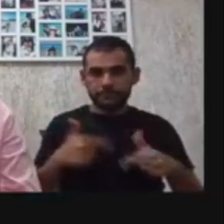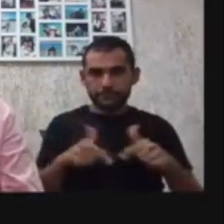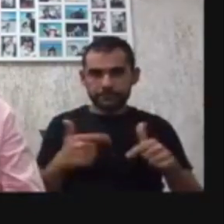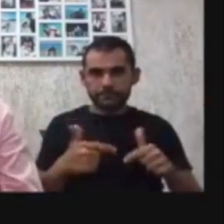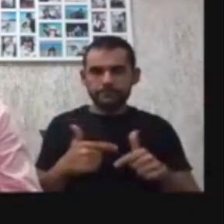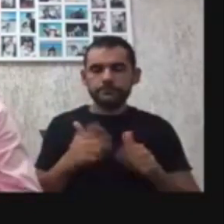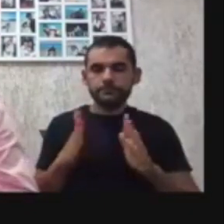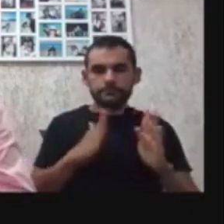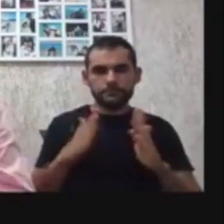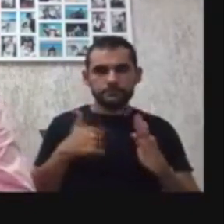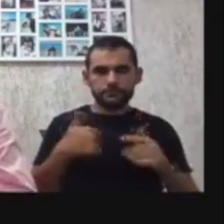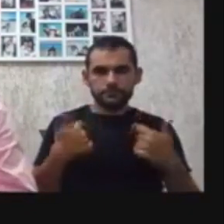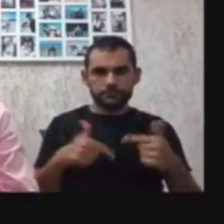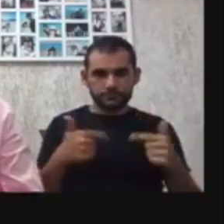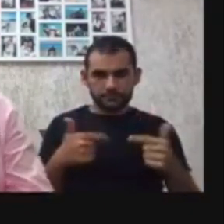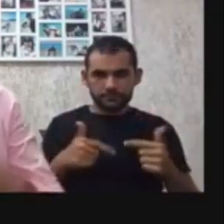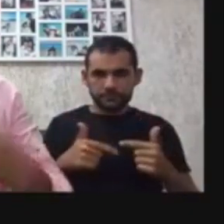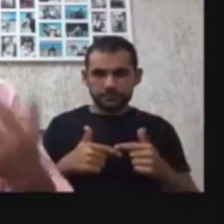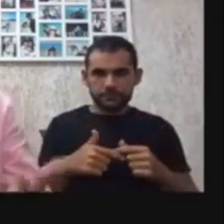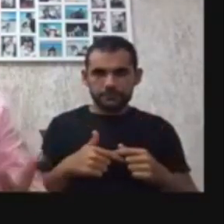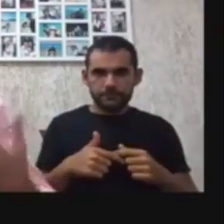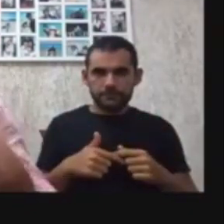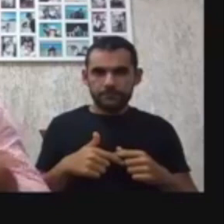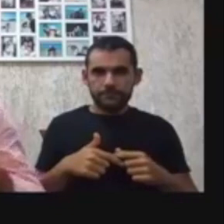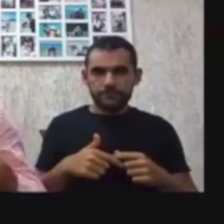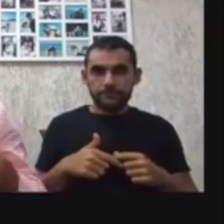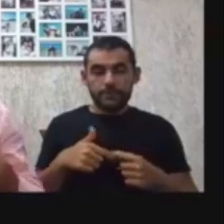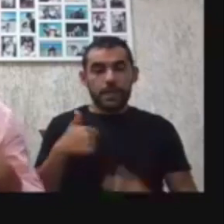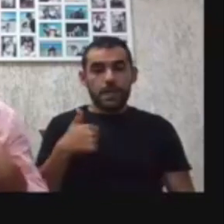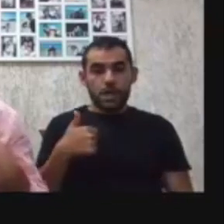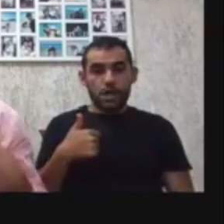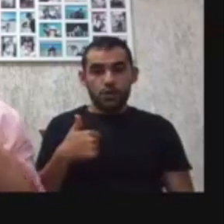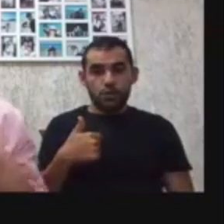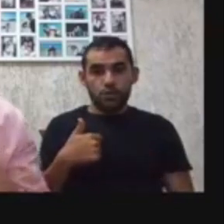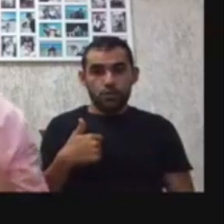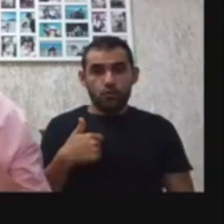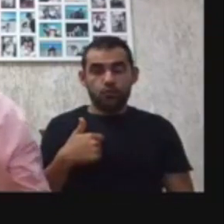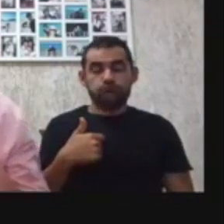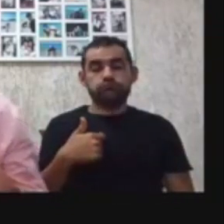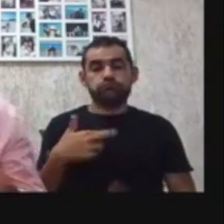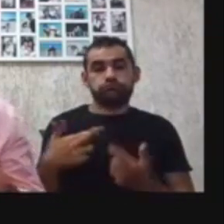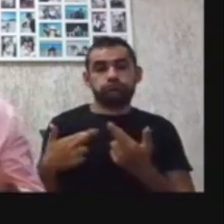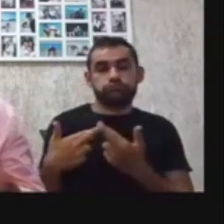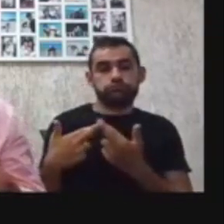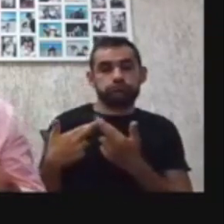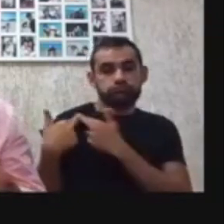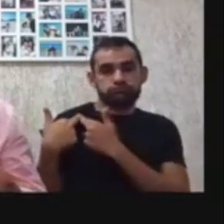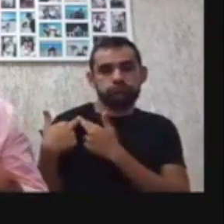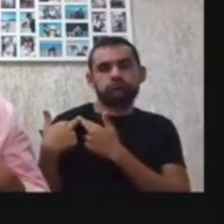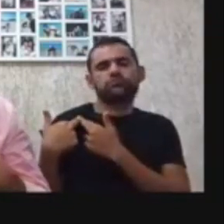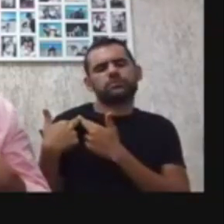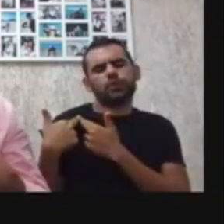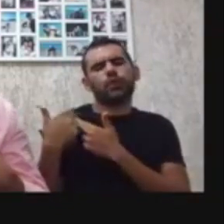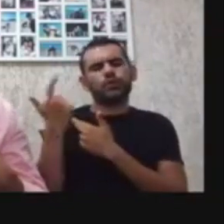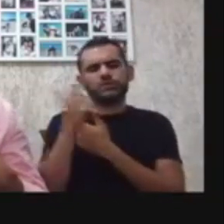que eu trabalhei, a população pode até não entender, mas eu tenho propriedade para falar isso,